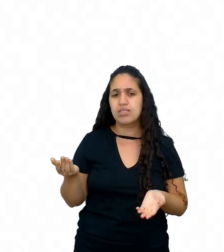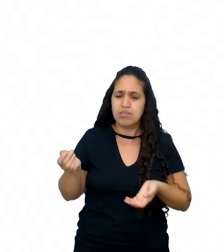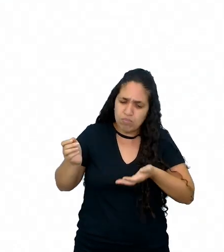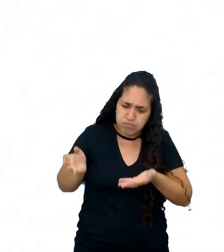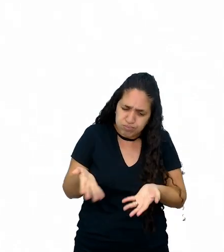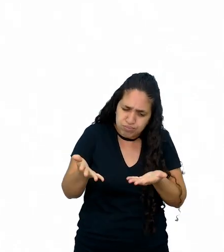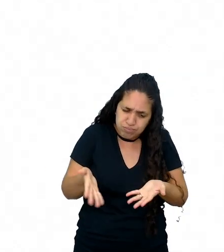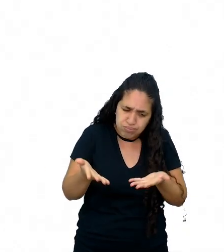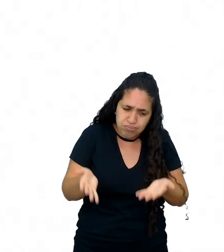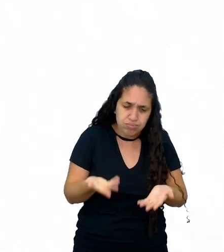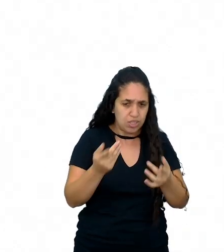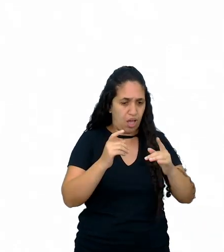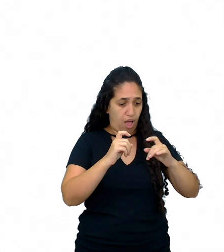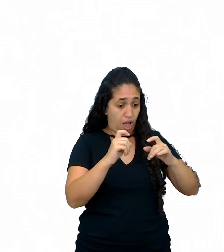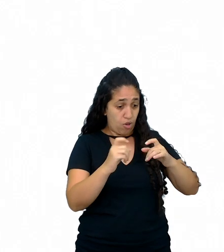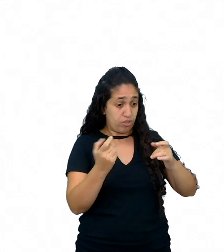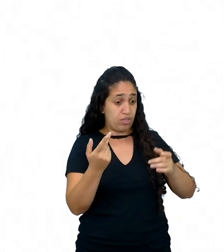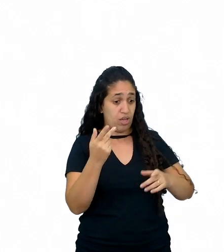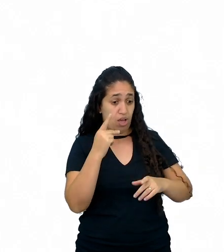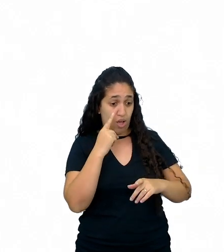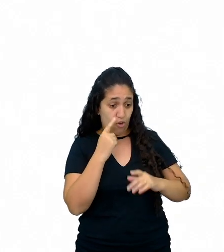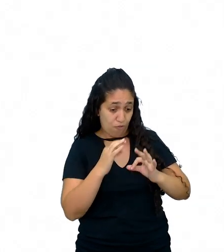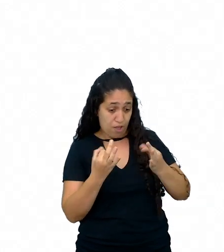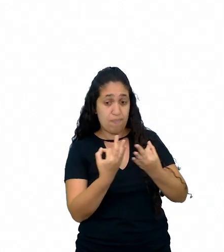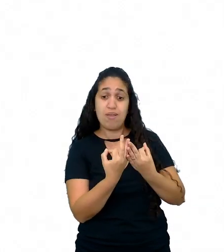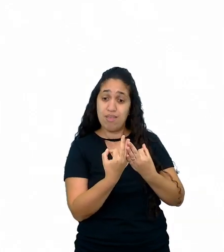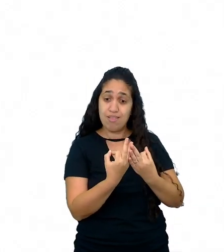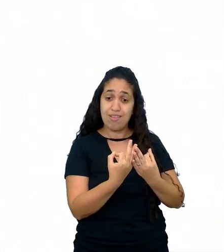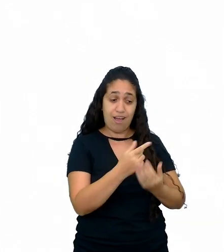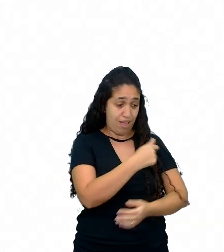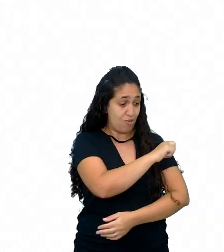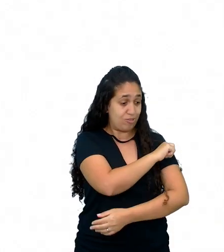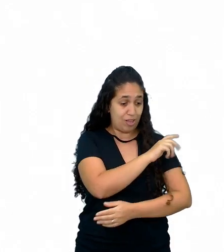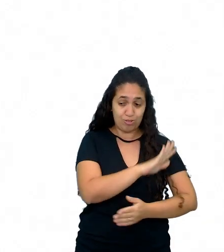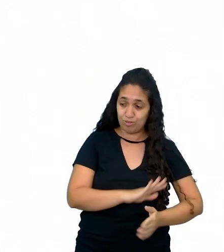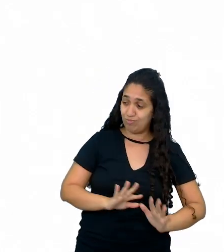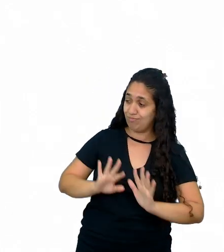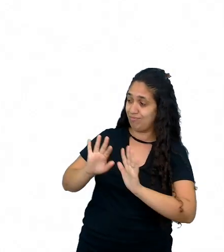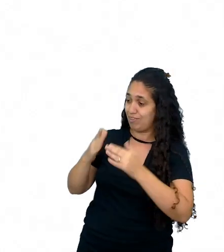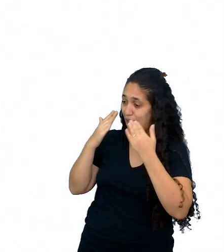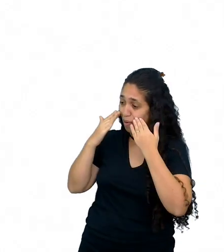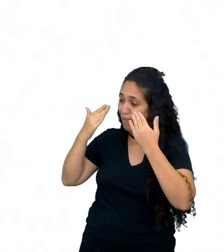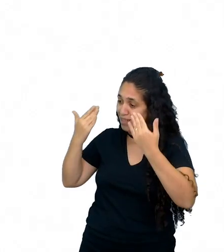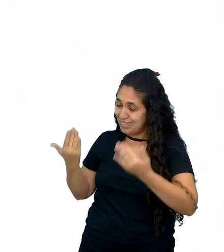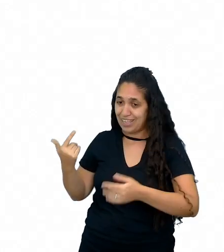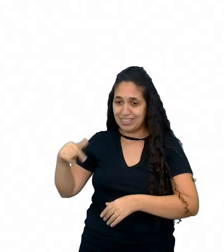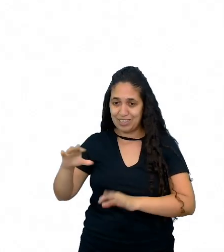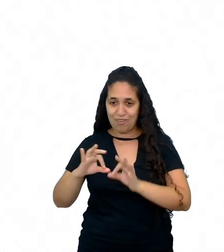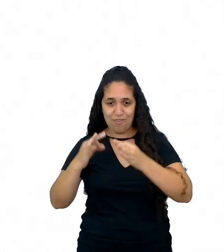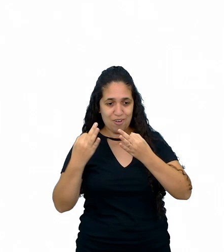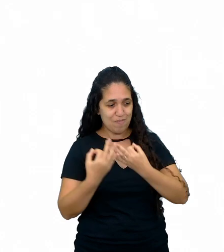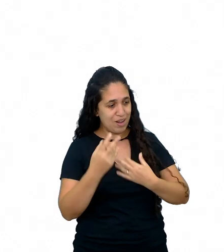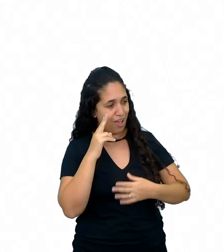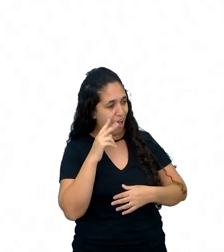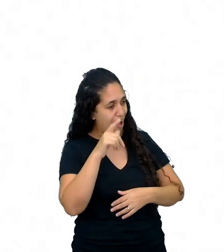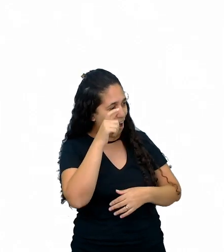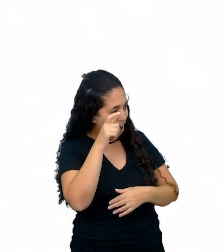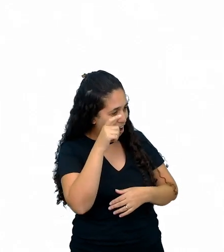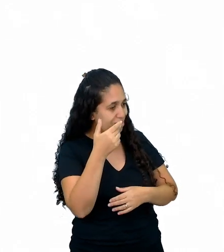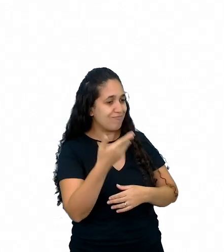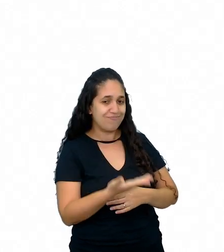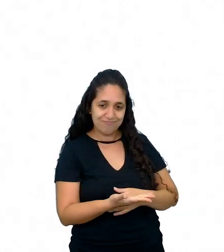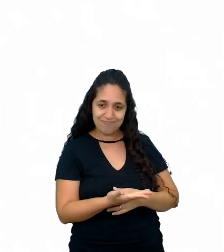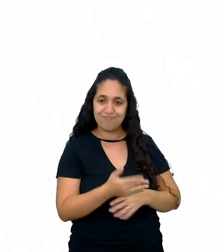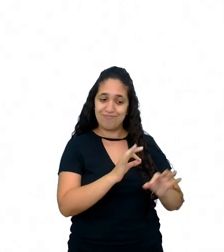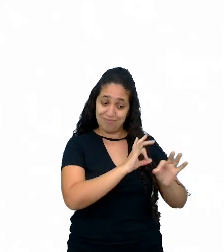promover numa reunião de pais, né, que esses alunos possam apresentar esses pais, esses projetos que eles elaboraram,